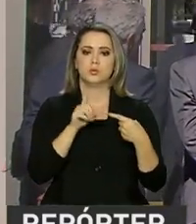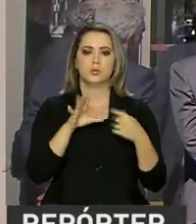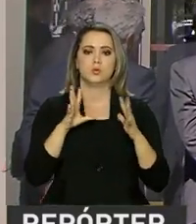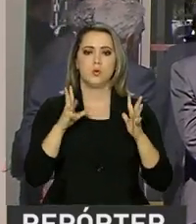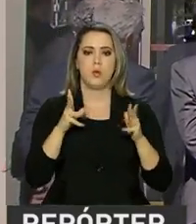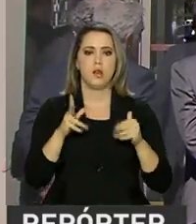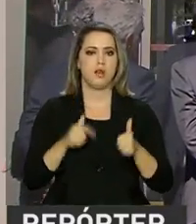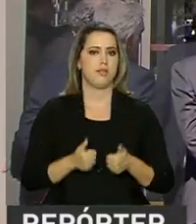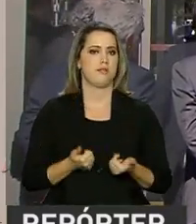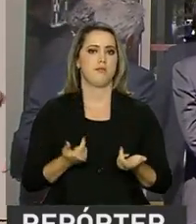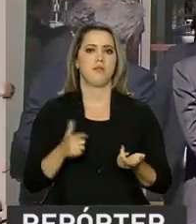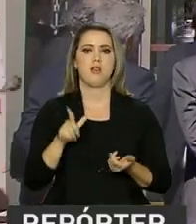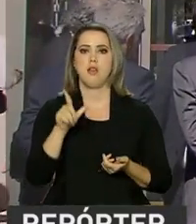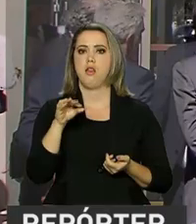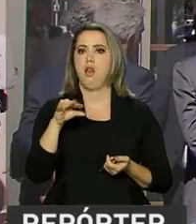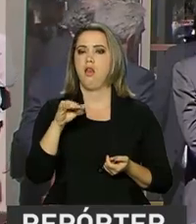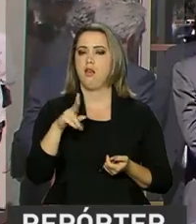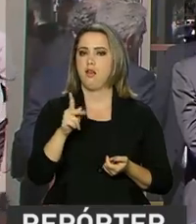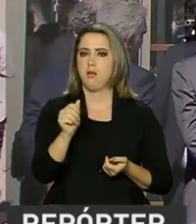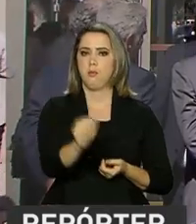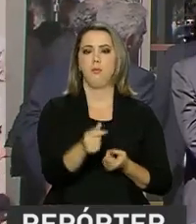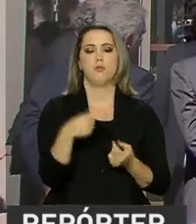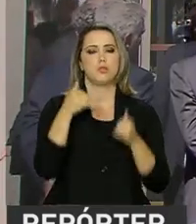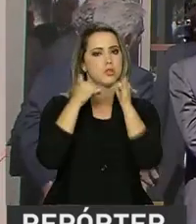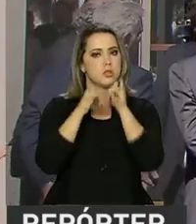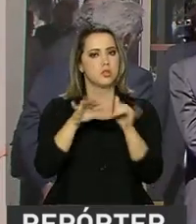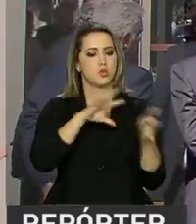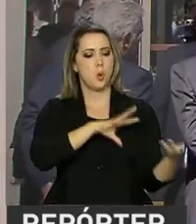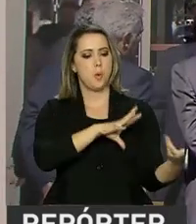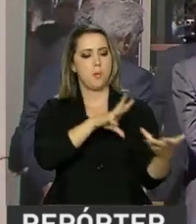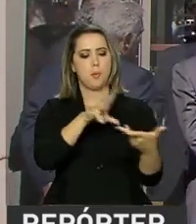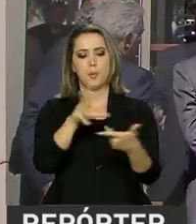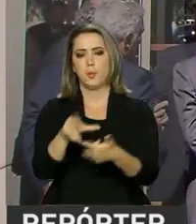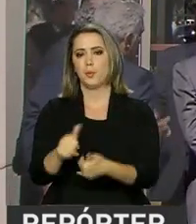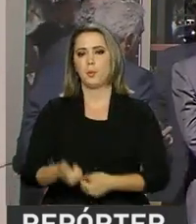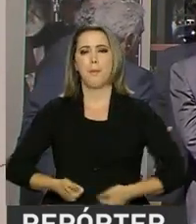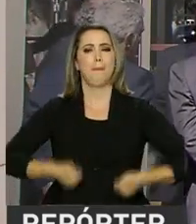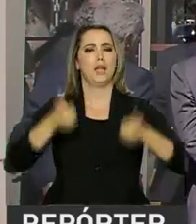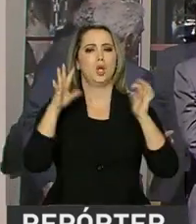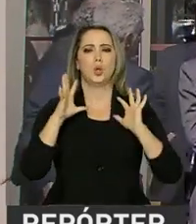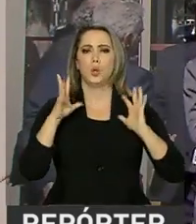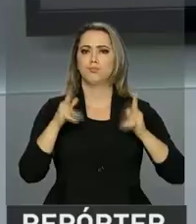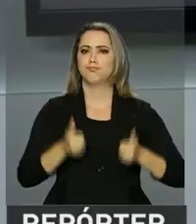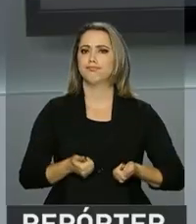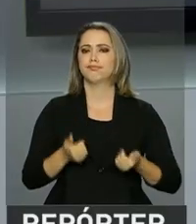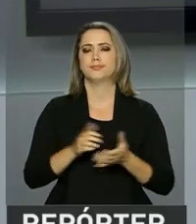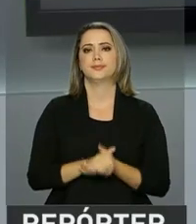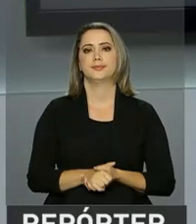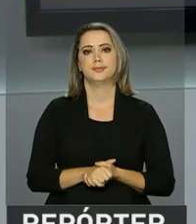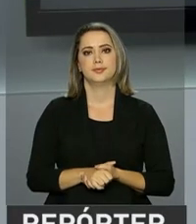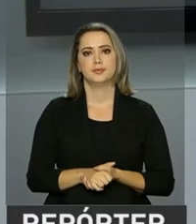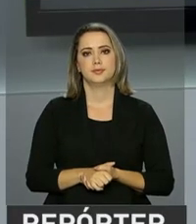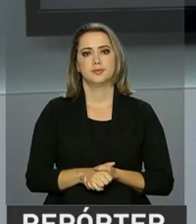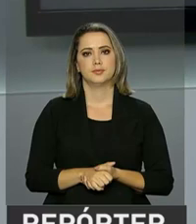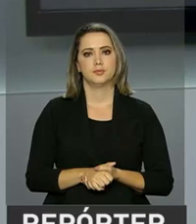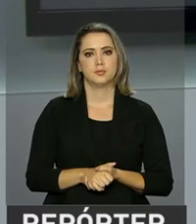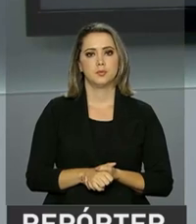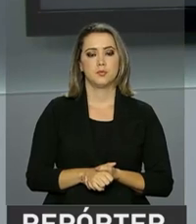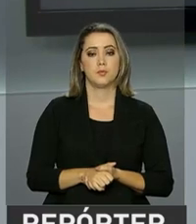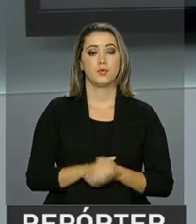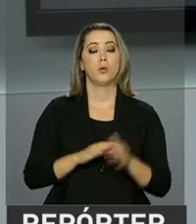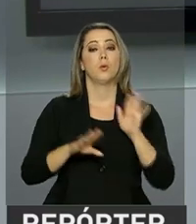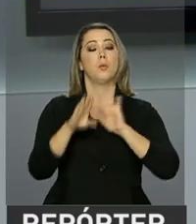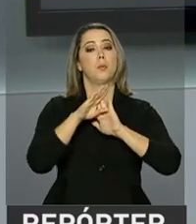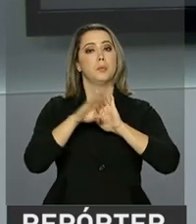limpa de energia todas voltadas a termos um planeta mais limpo em termos de emissões o plano